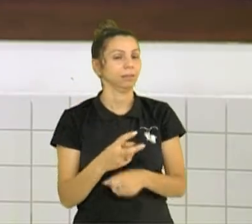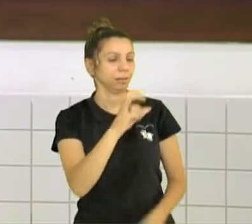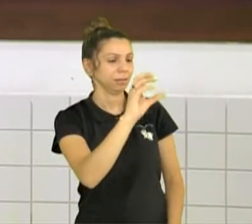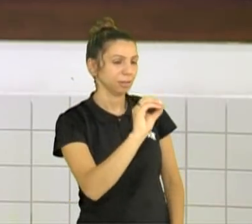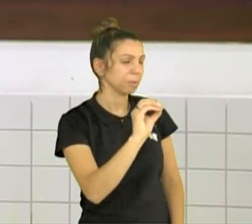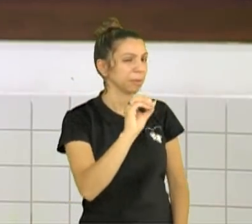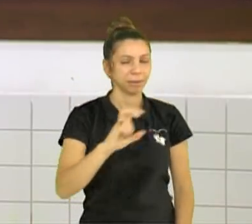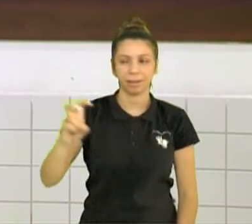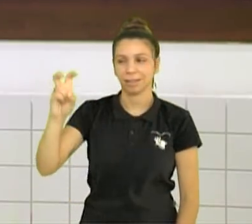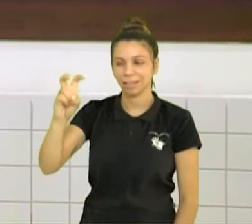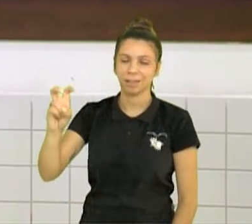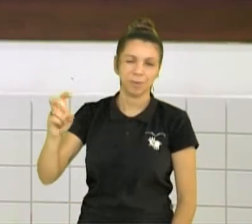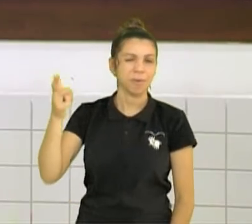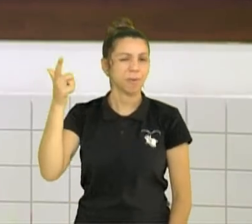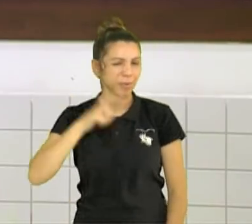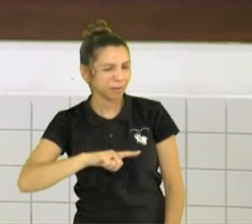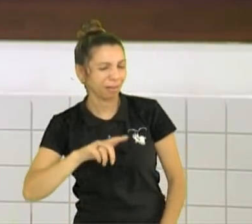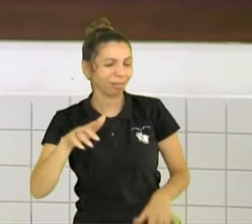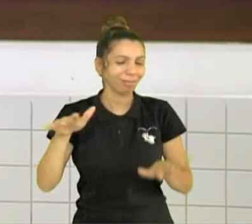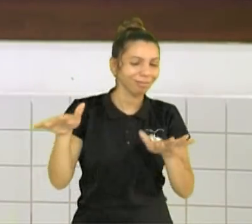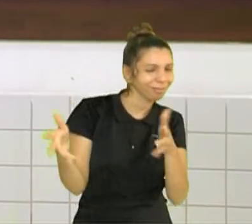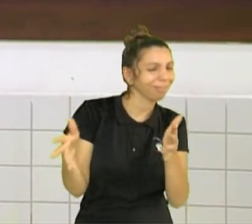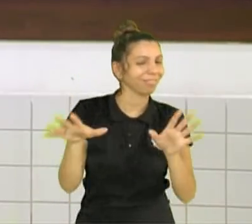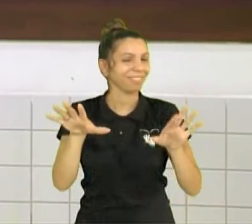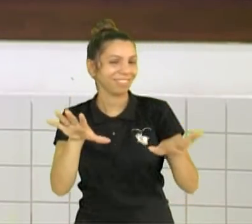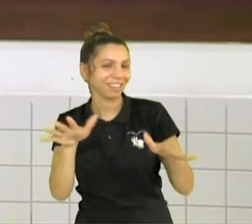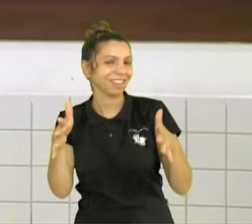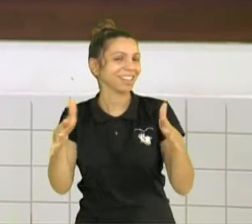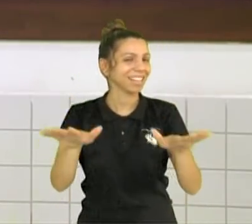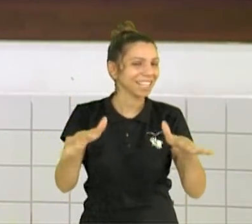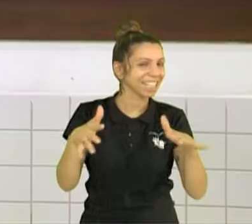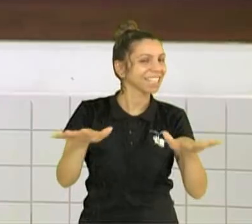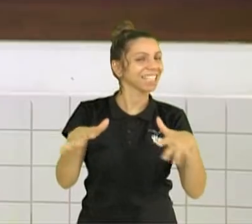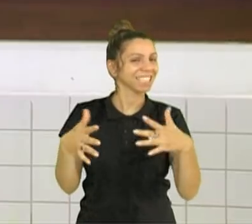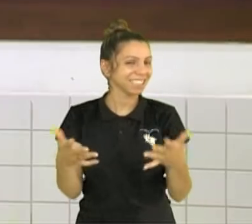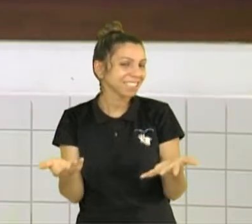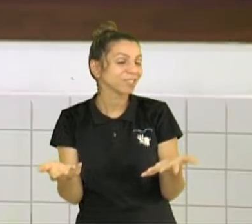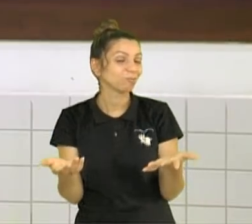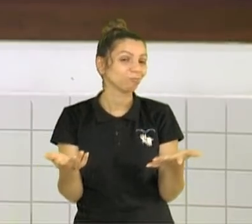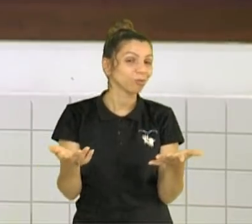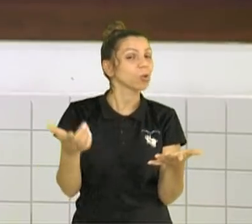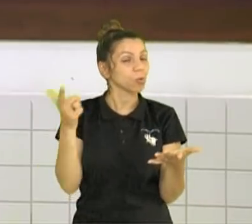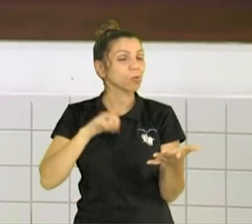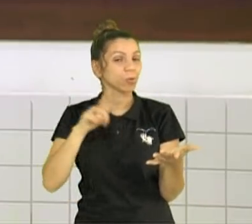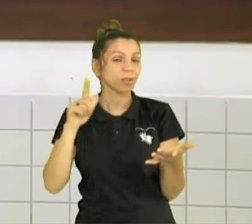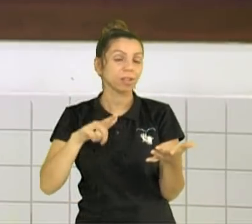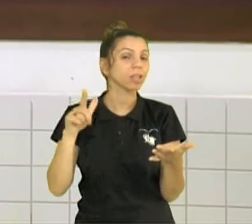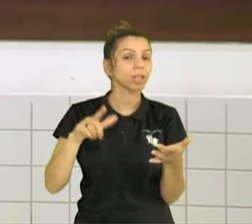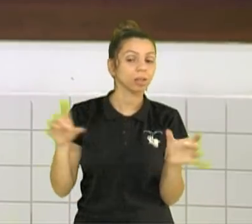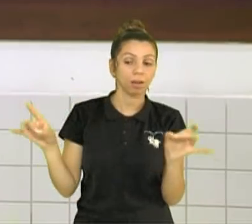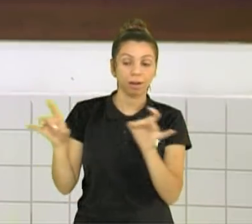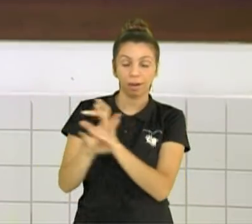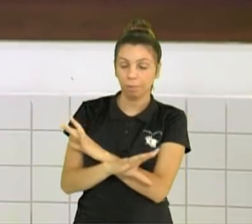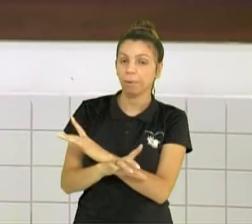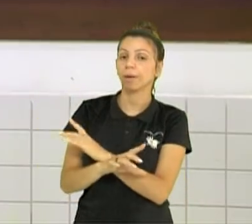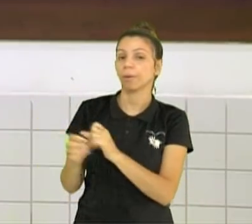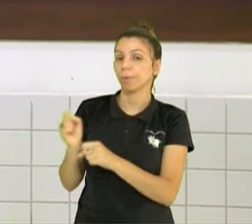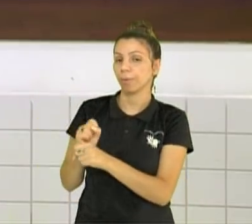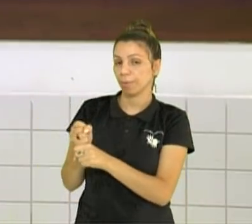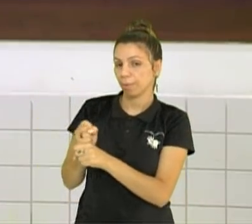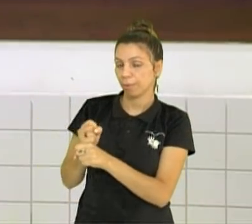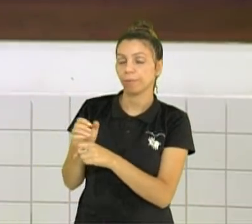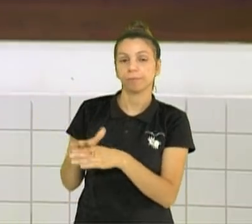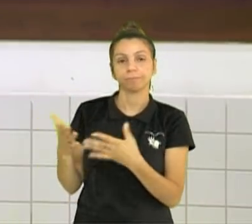Conseguiu, mais ou menos, como diz o outro, né? Nas medidas, das proporções, conseguiram terminar ali um pouco a construção,